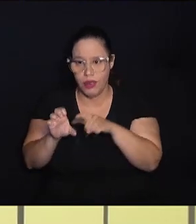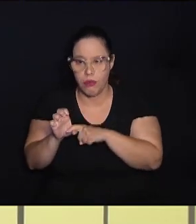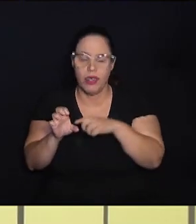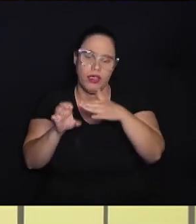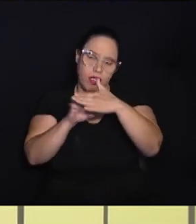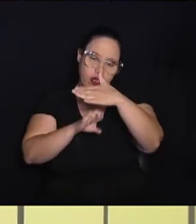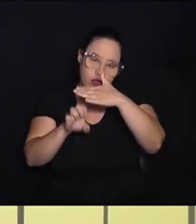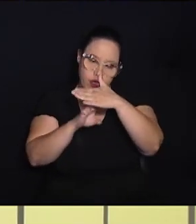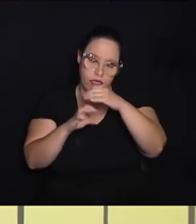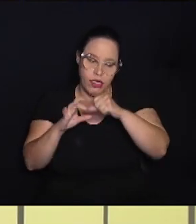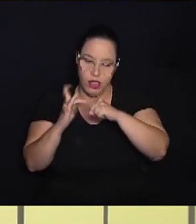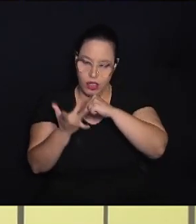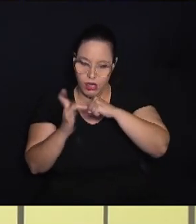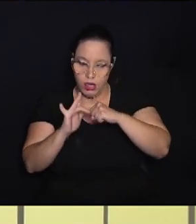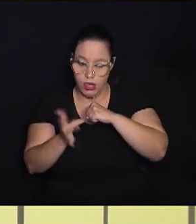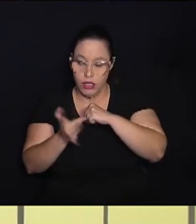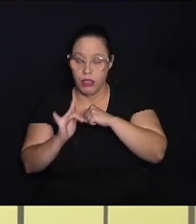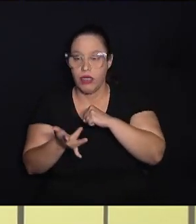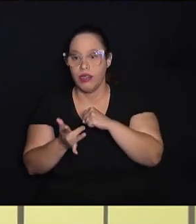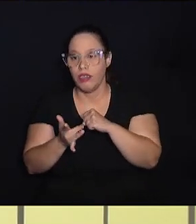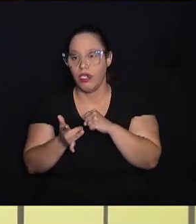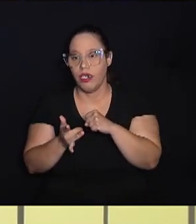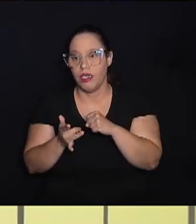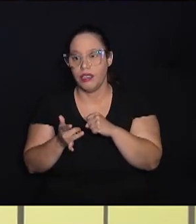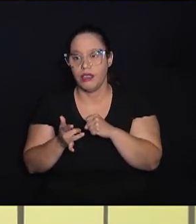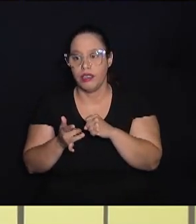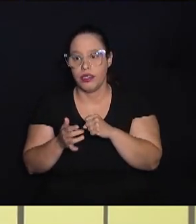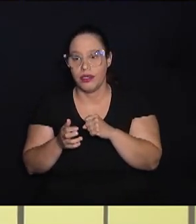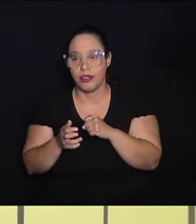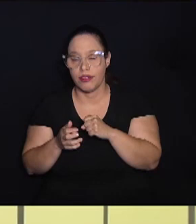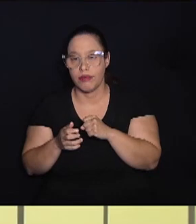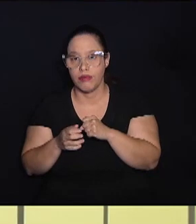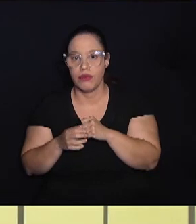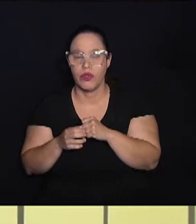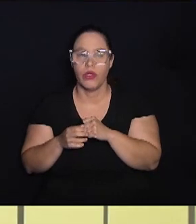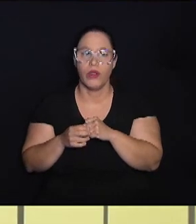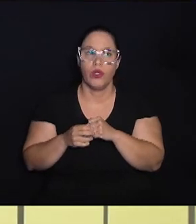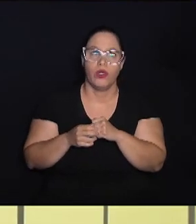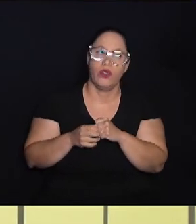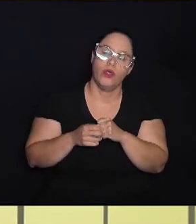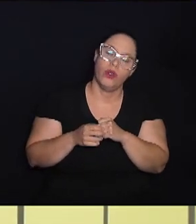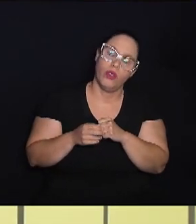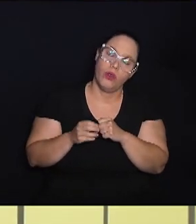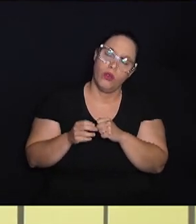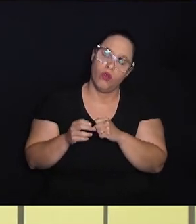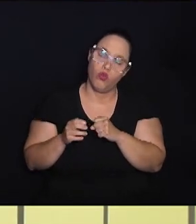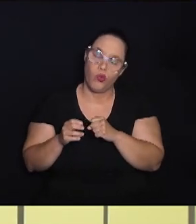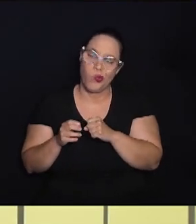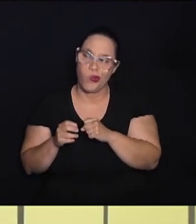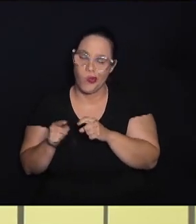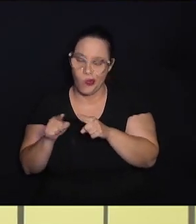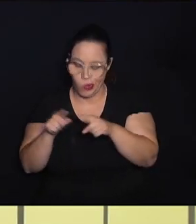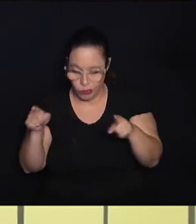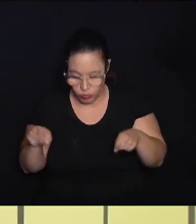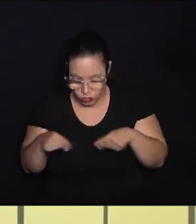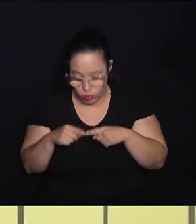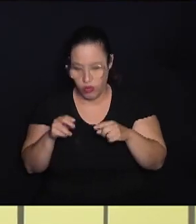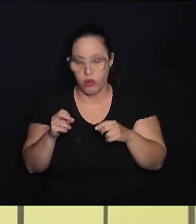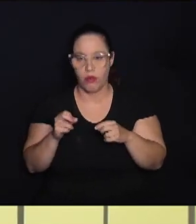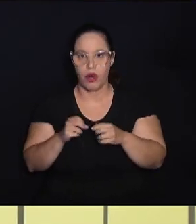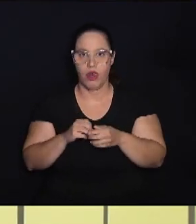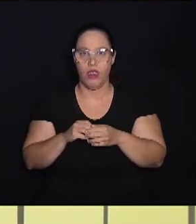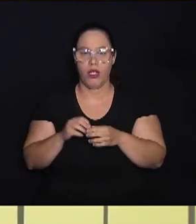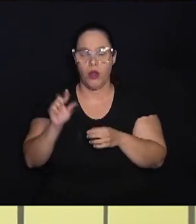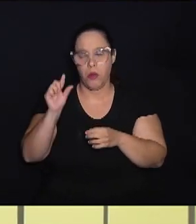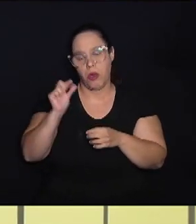sociais dependendo das mesmas redes de distribuição do Comércio varegista então a gente com uma pequena Editora a a